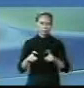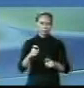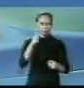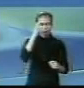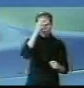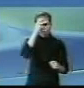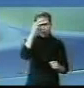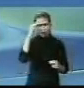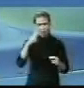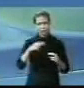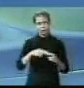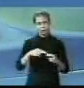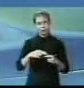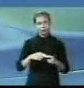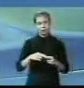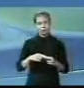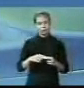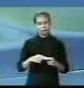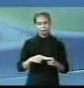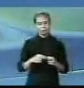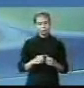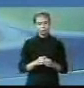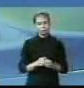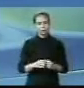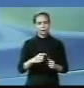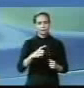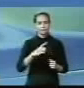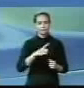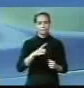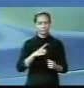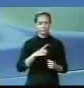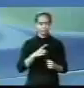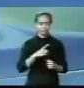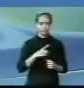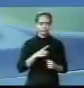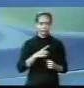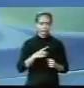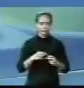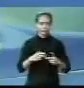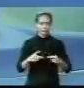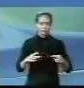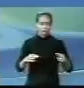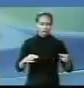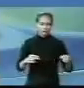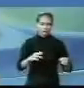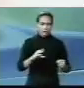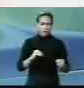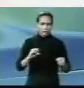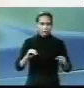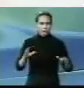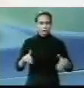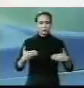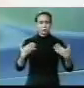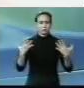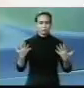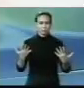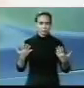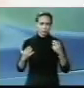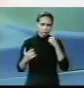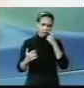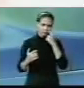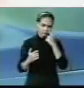que seja tudo acessado. Então, existem alguns fatores que motivaram isso. Acompanhe no slide.